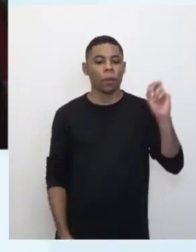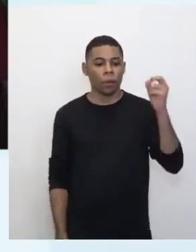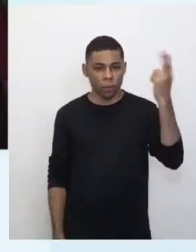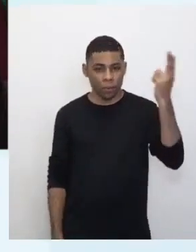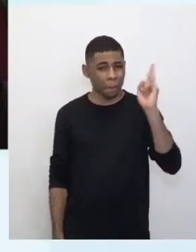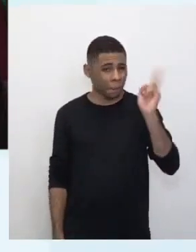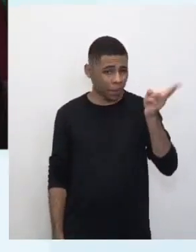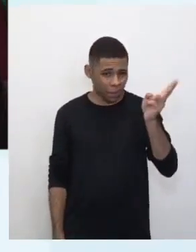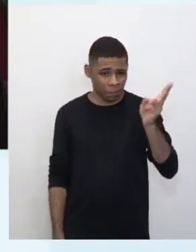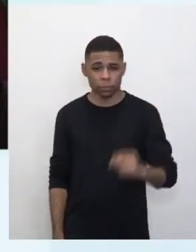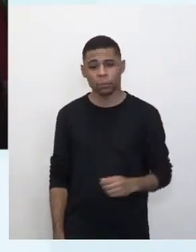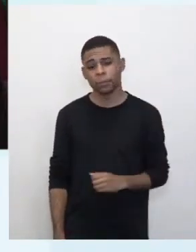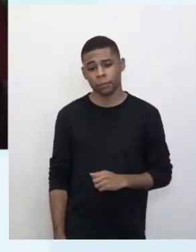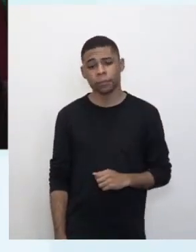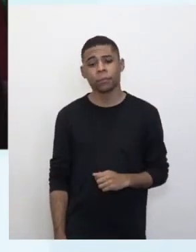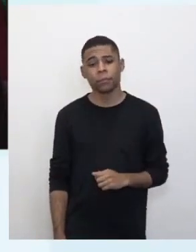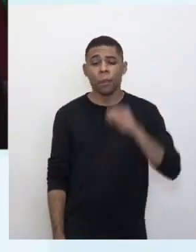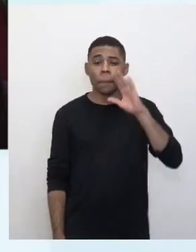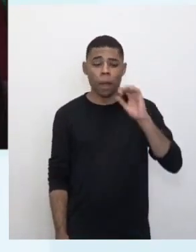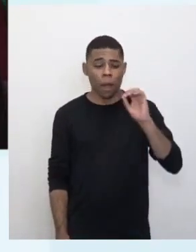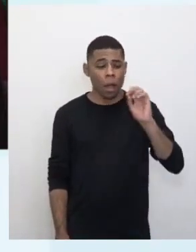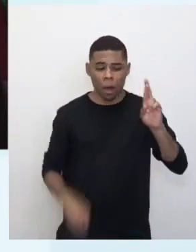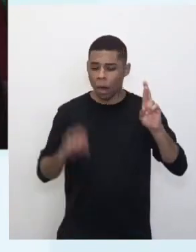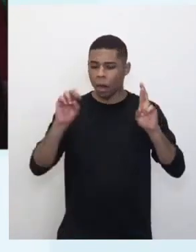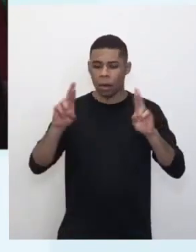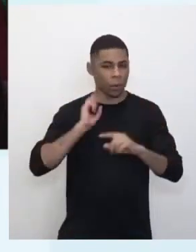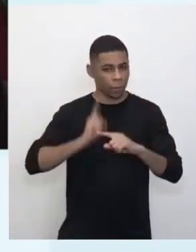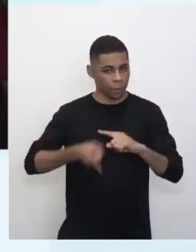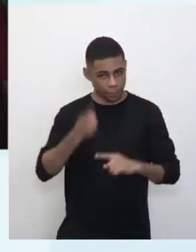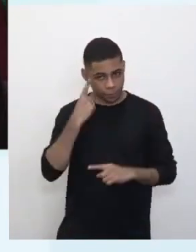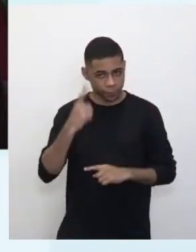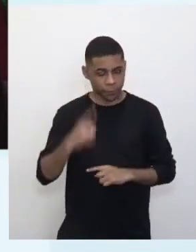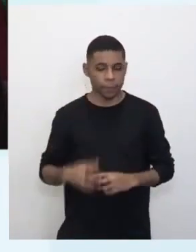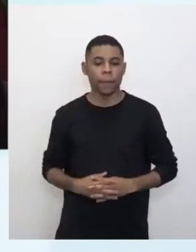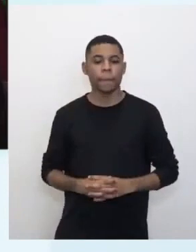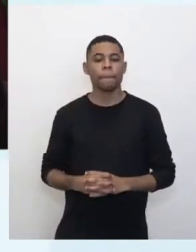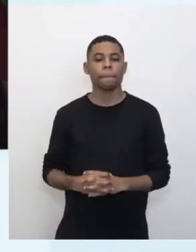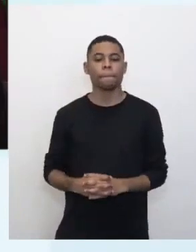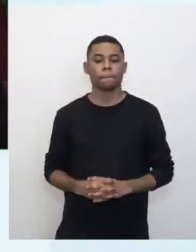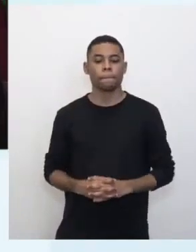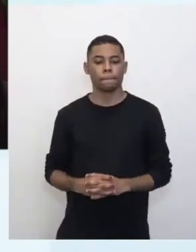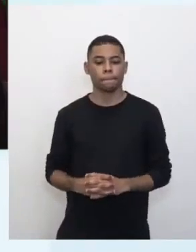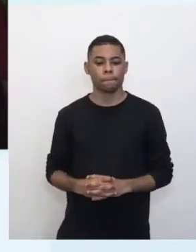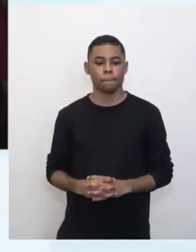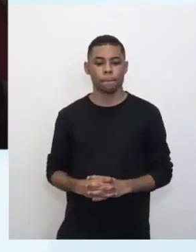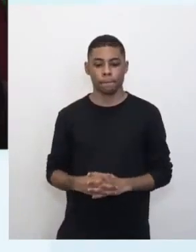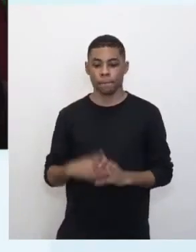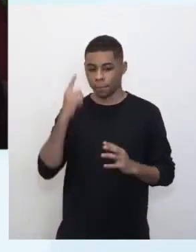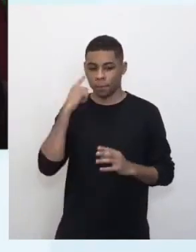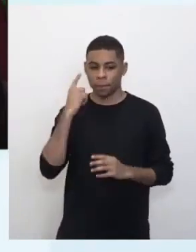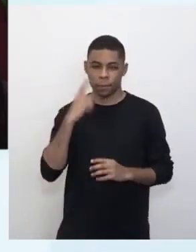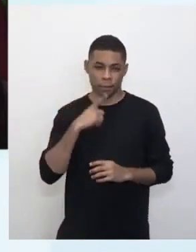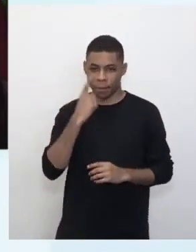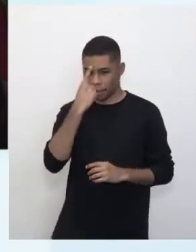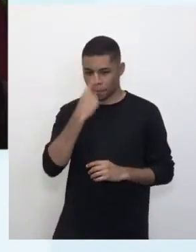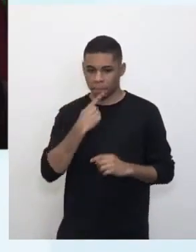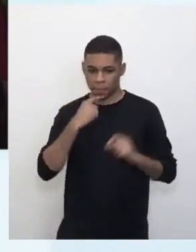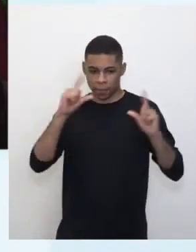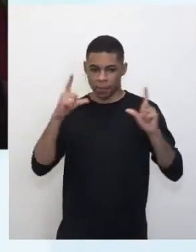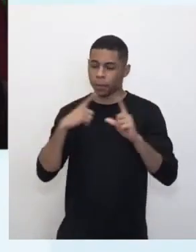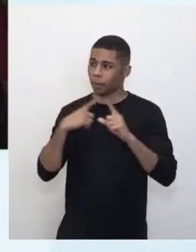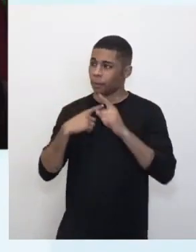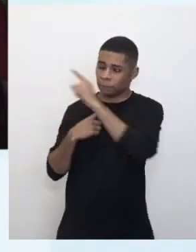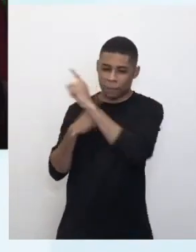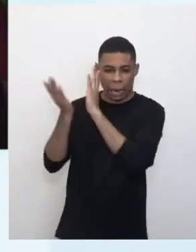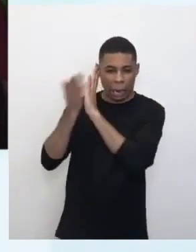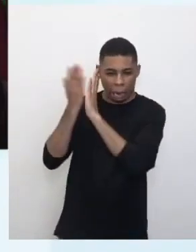livro ou assistir ao filme. Tudo bem? E nas imagens a gente tem uma pilha de livros e a